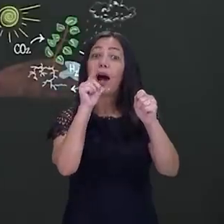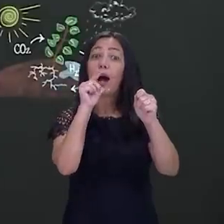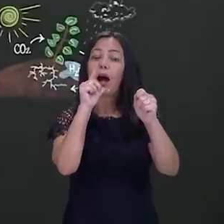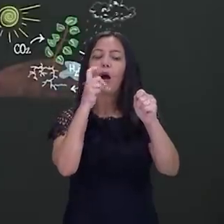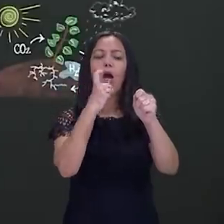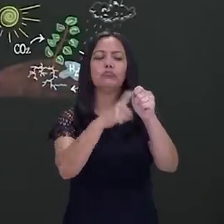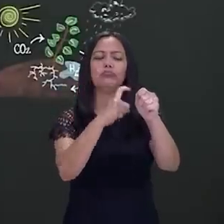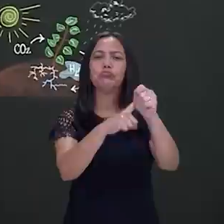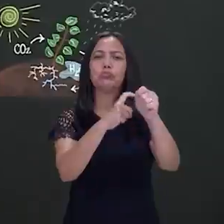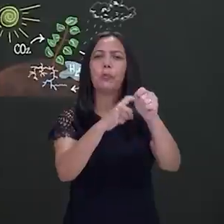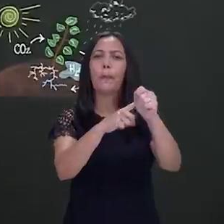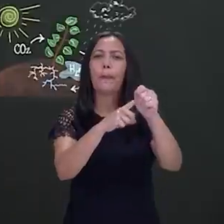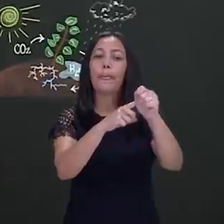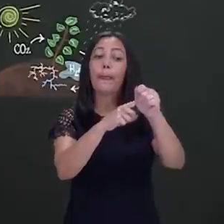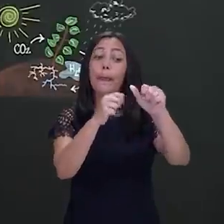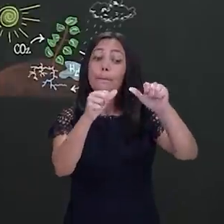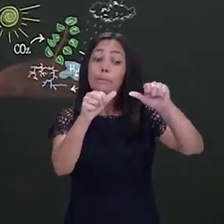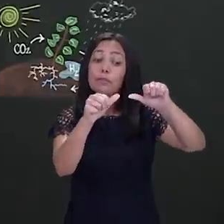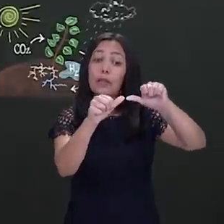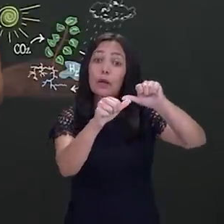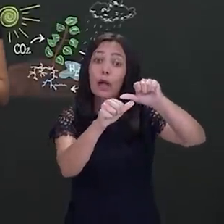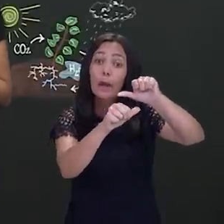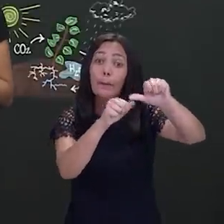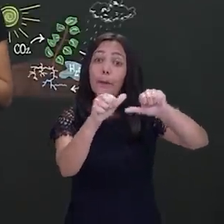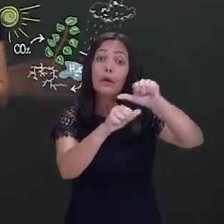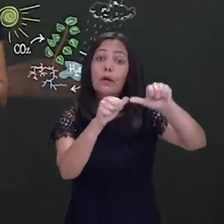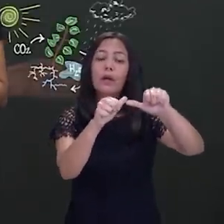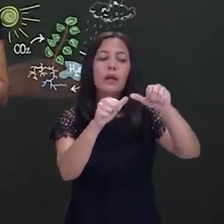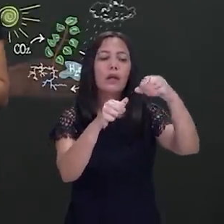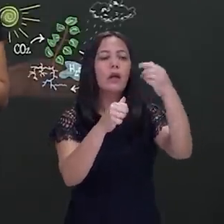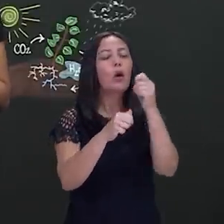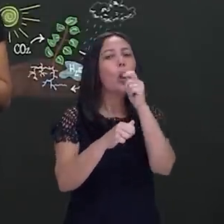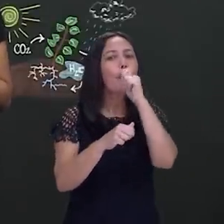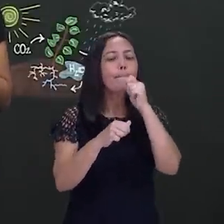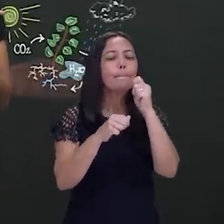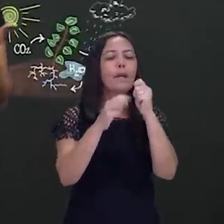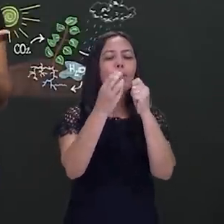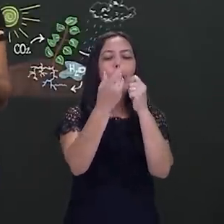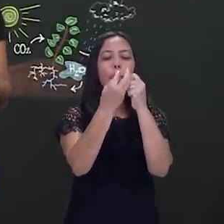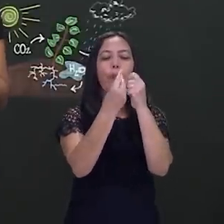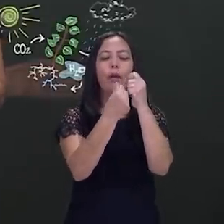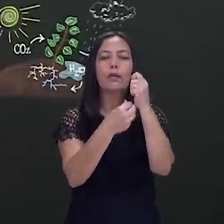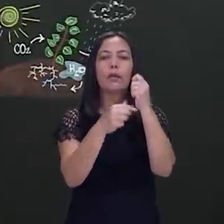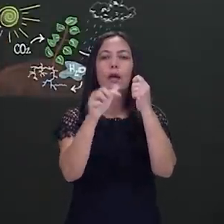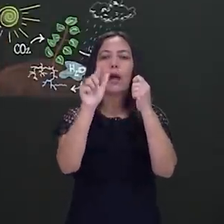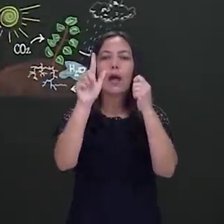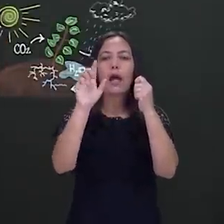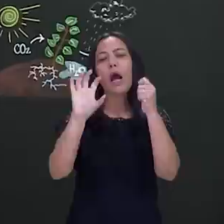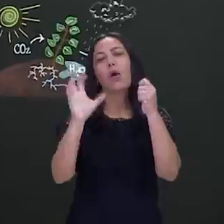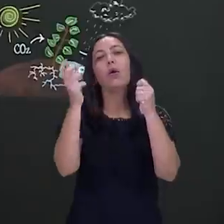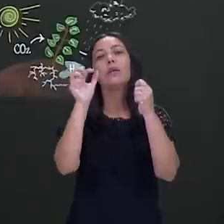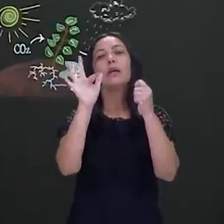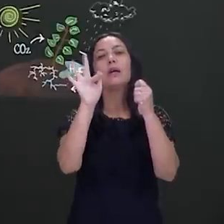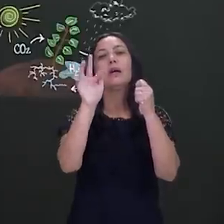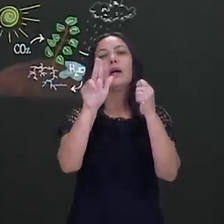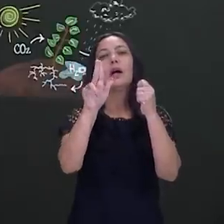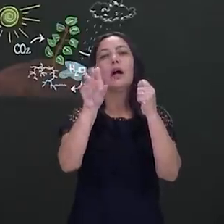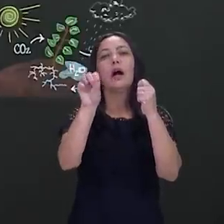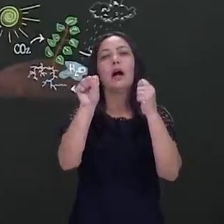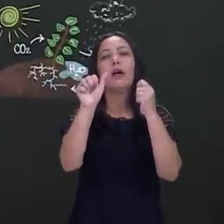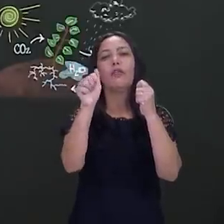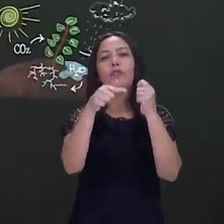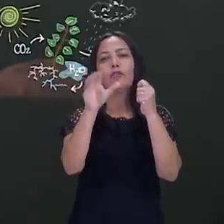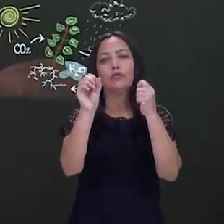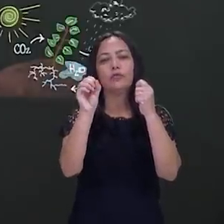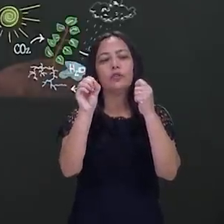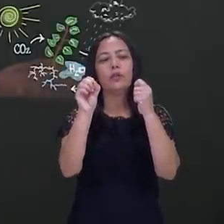O processo em que esse picolé ele vai derreter, eu chamo de fusão. O que é a fusão? A fusão é